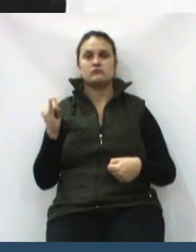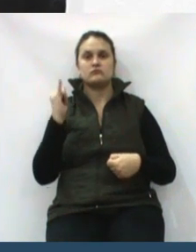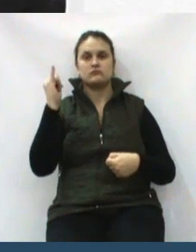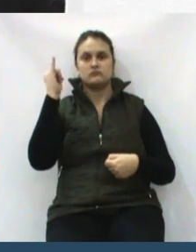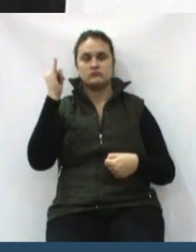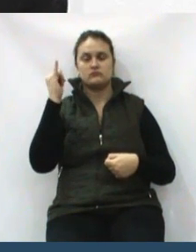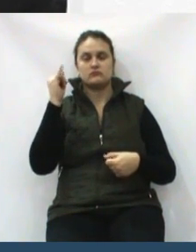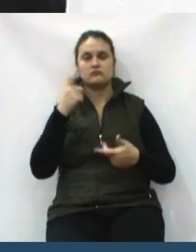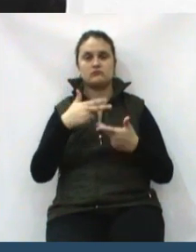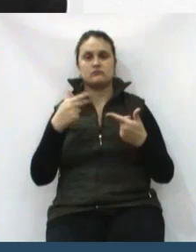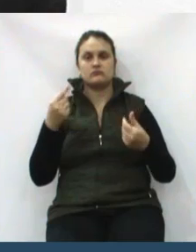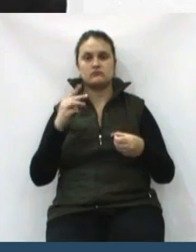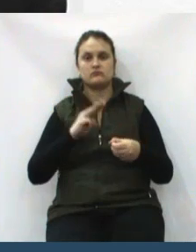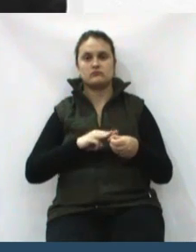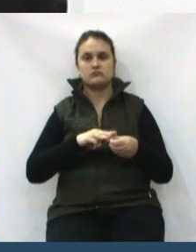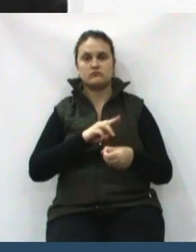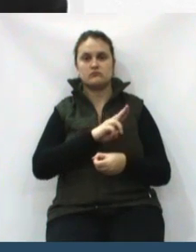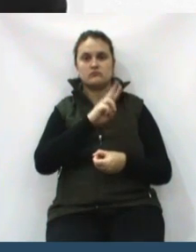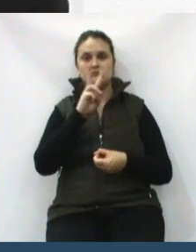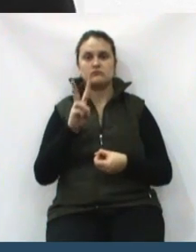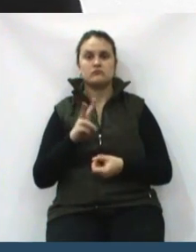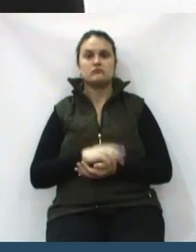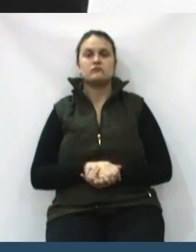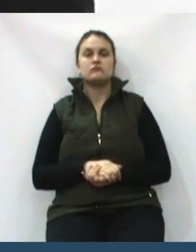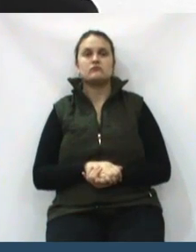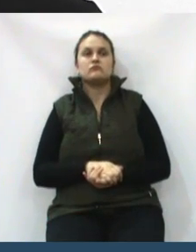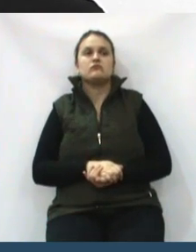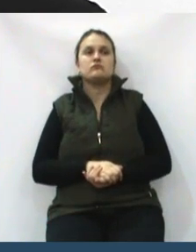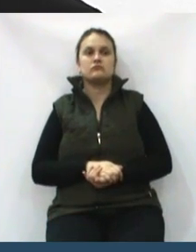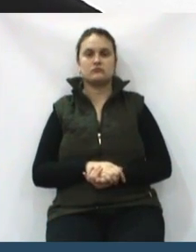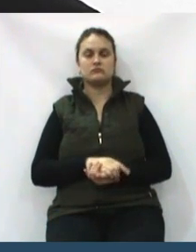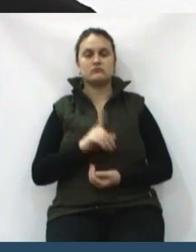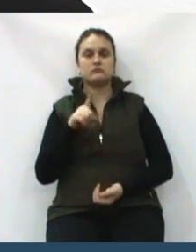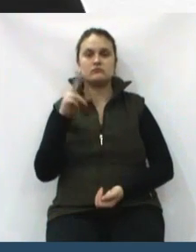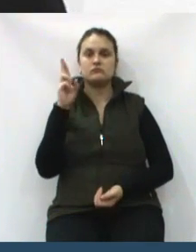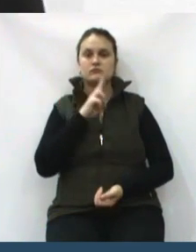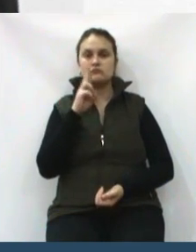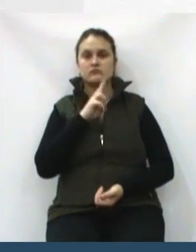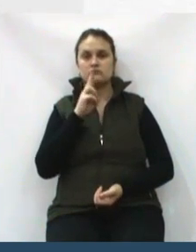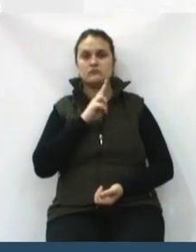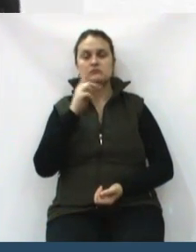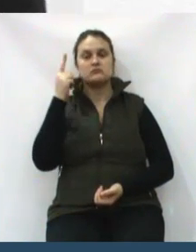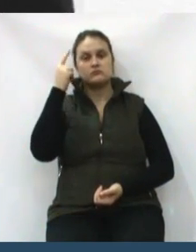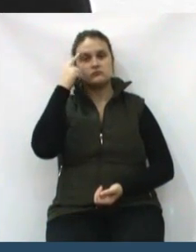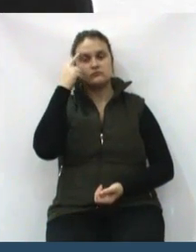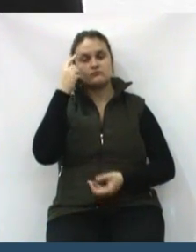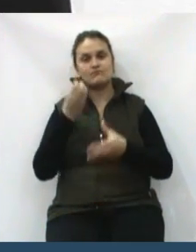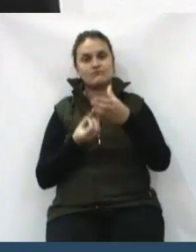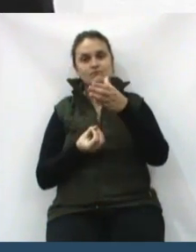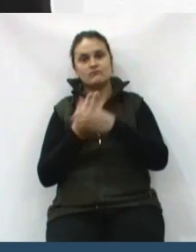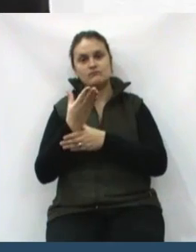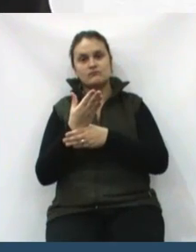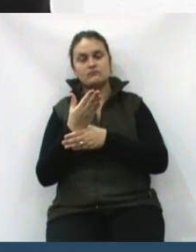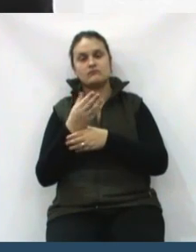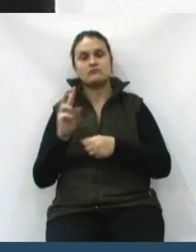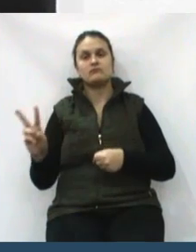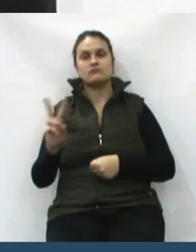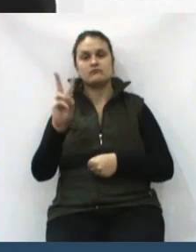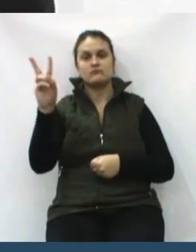importantes premissas para o município de União Vitória, mas é urgente a criação de um teto